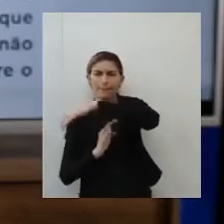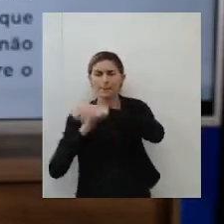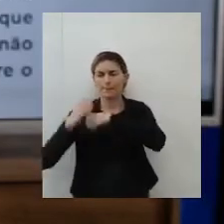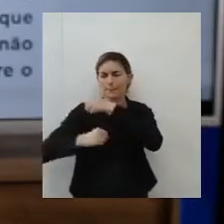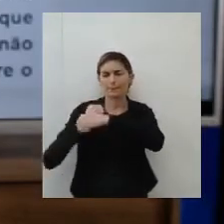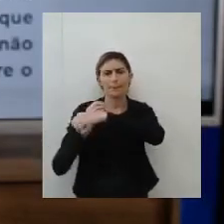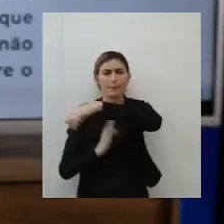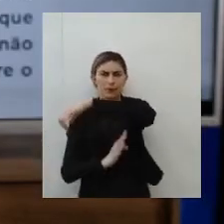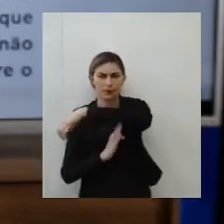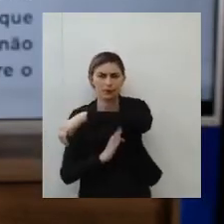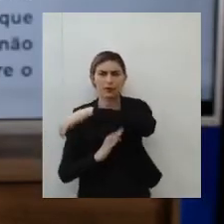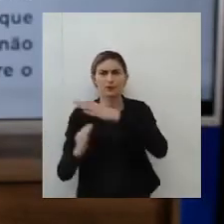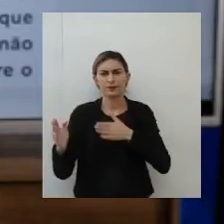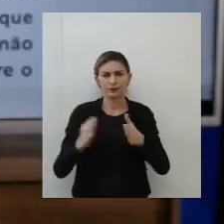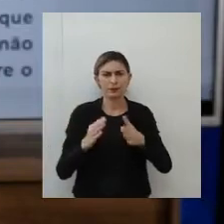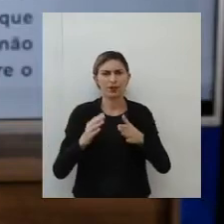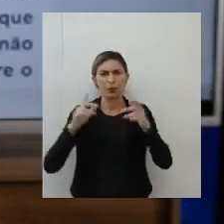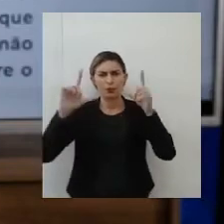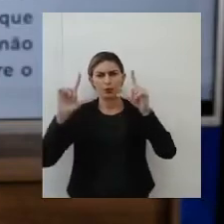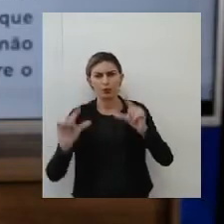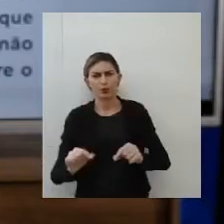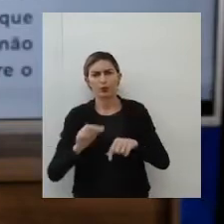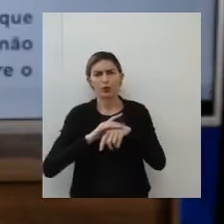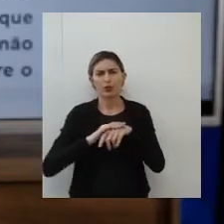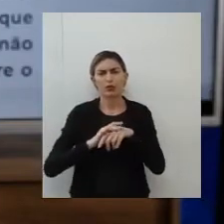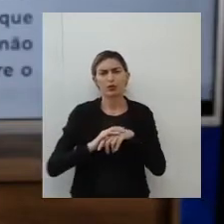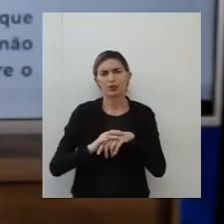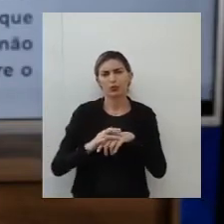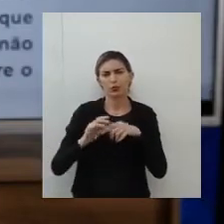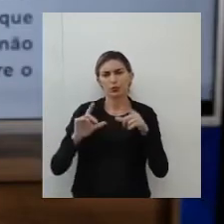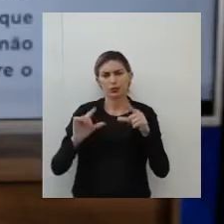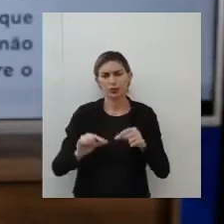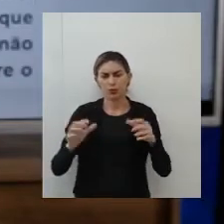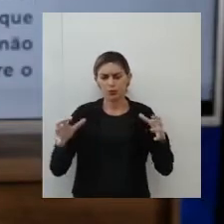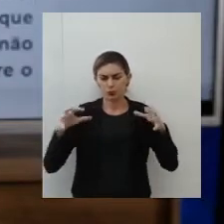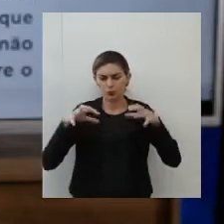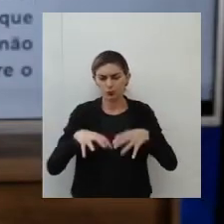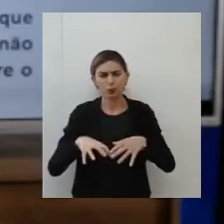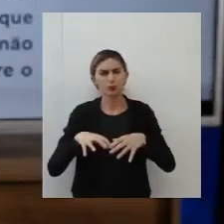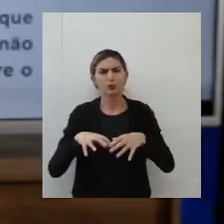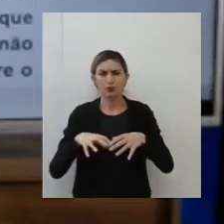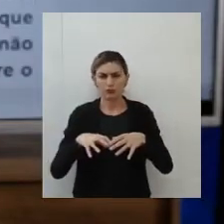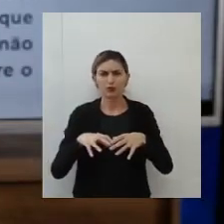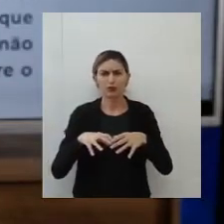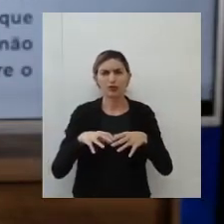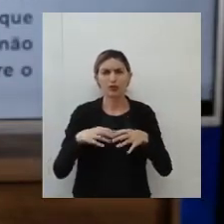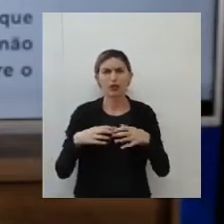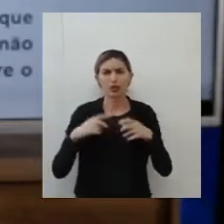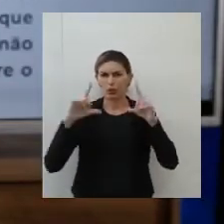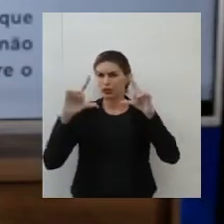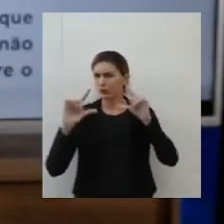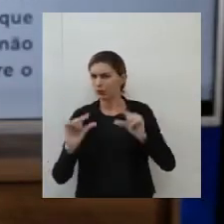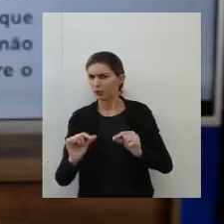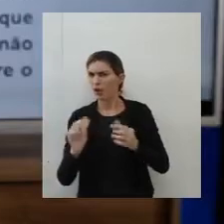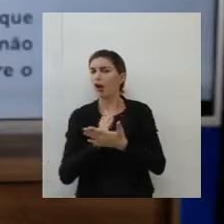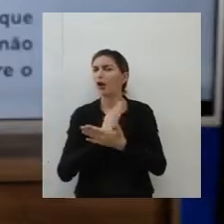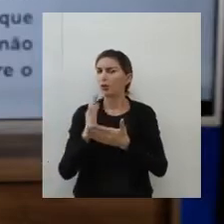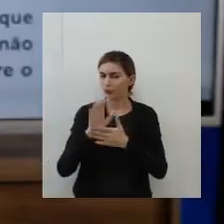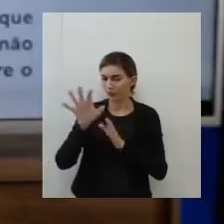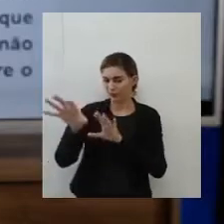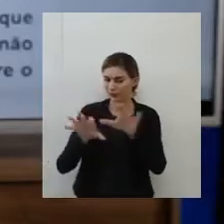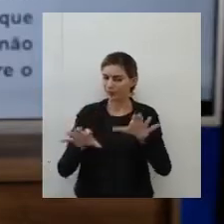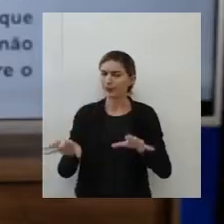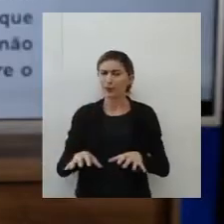período, havia a queda das epidemias devido às pessoas estarem concentradas nos feudos. A queda em algumas